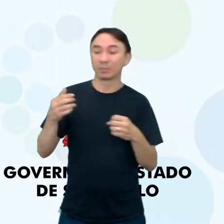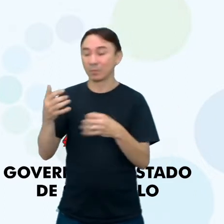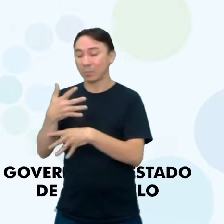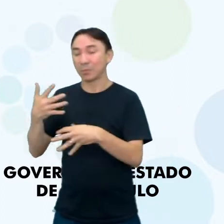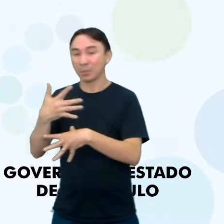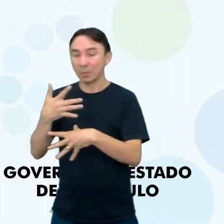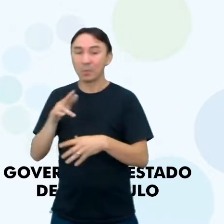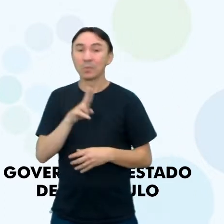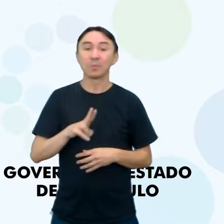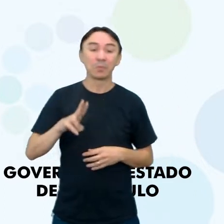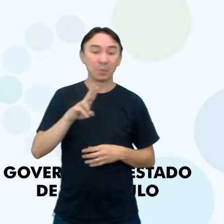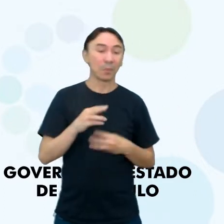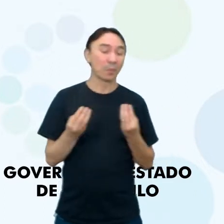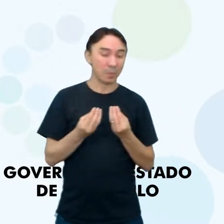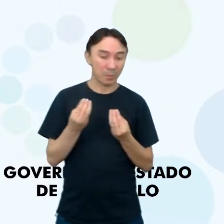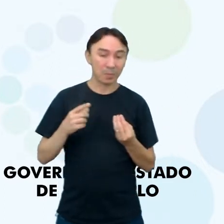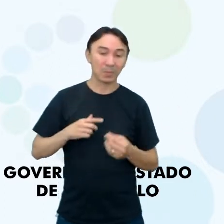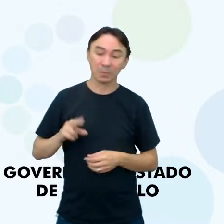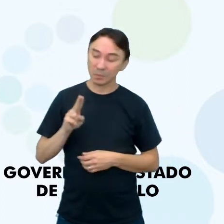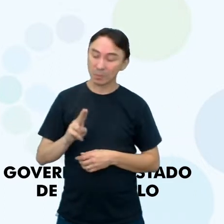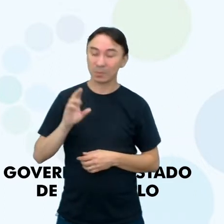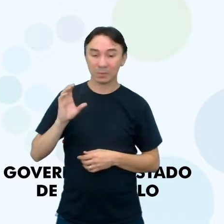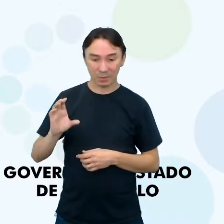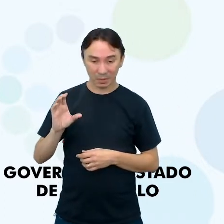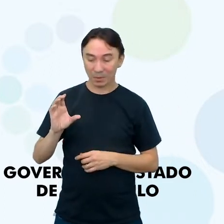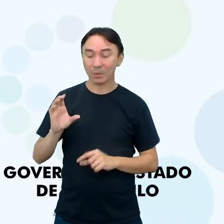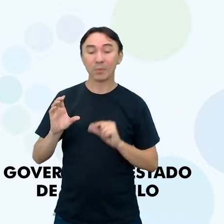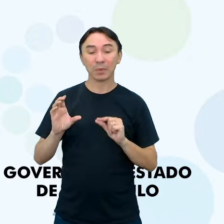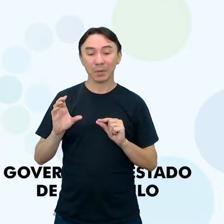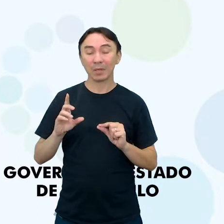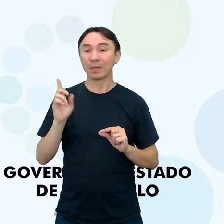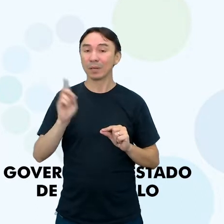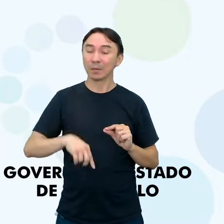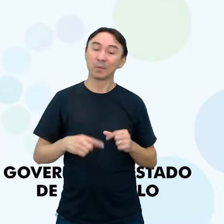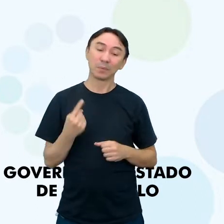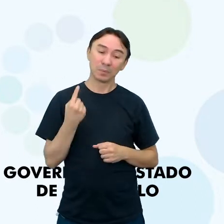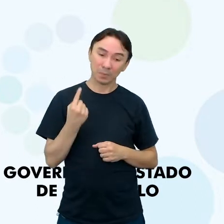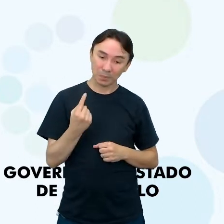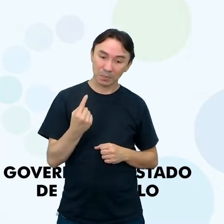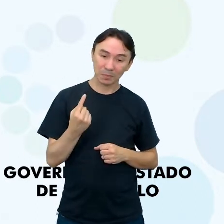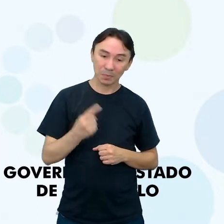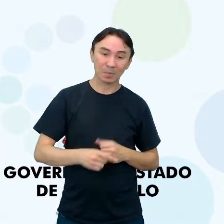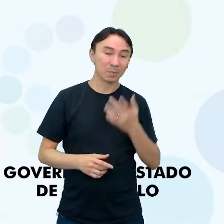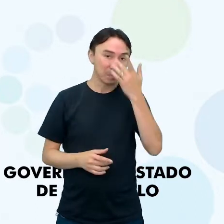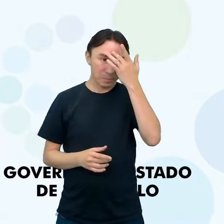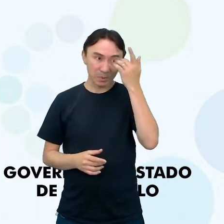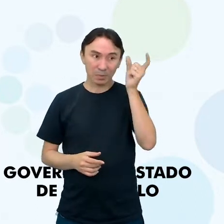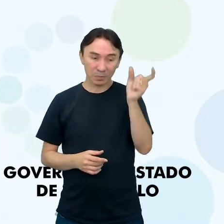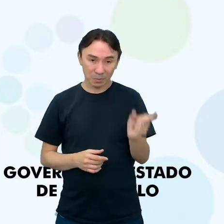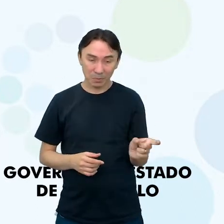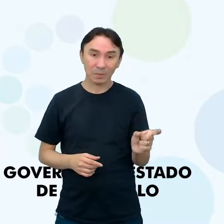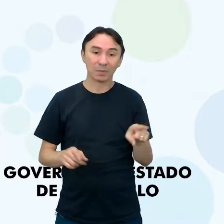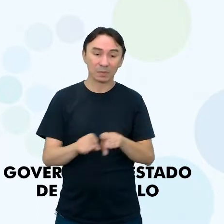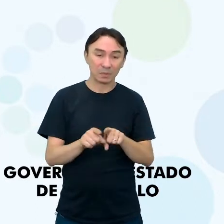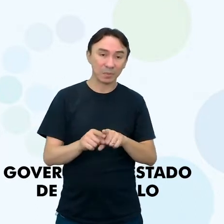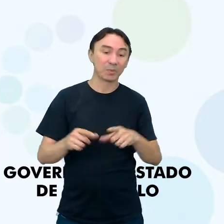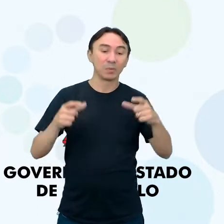unidade curricular 1, o indivíduo e o ambiente. Então, vamos começar a nossa